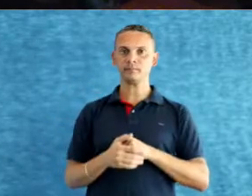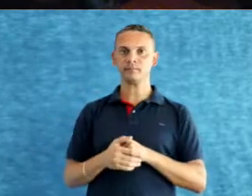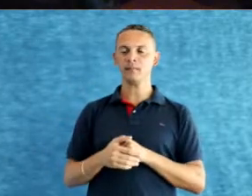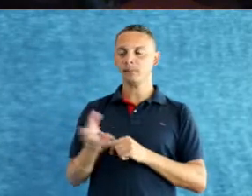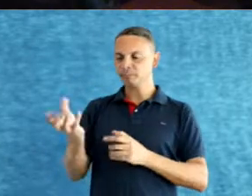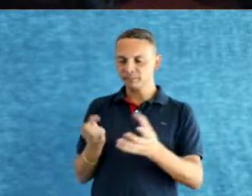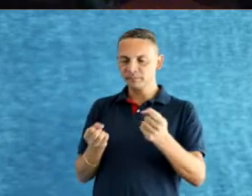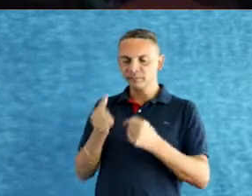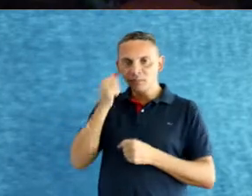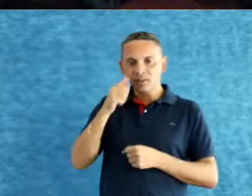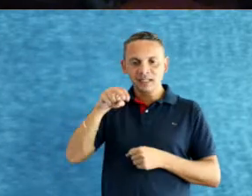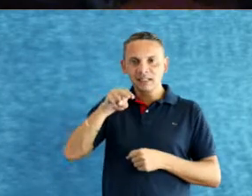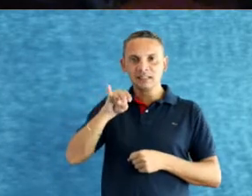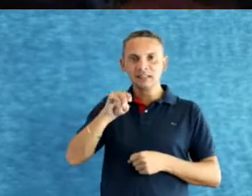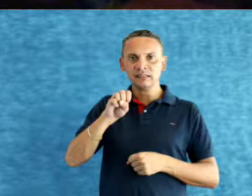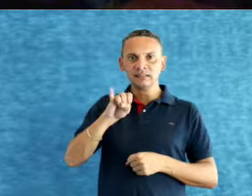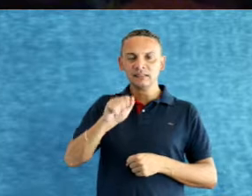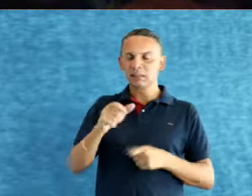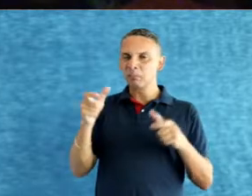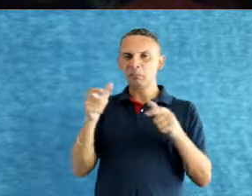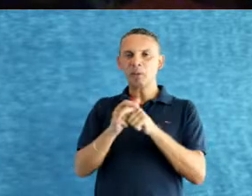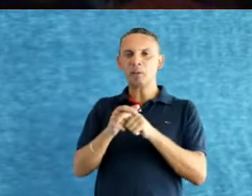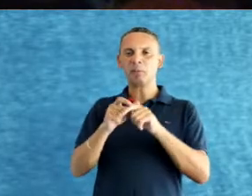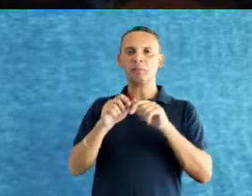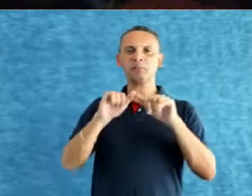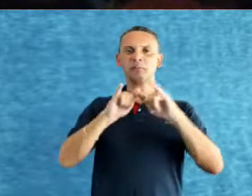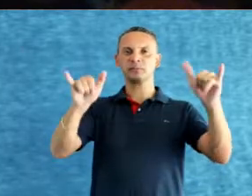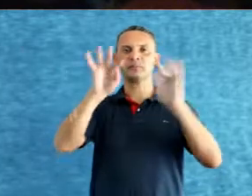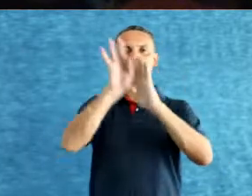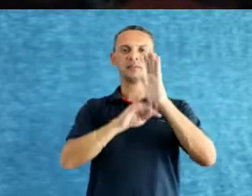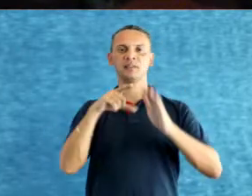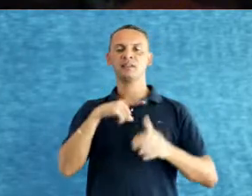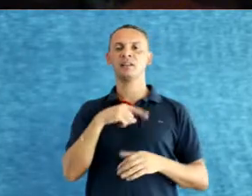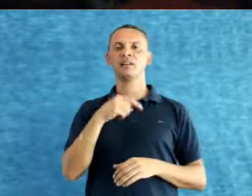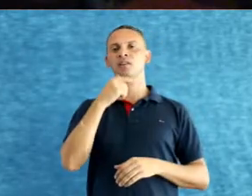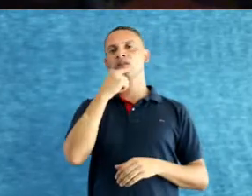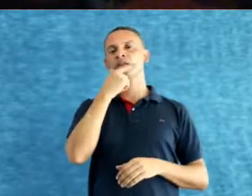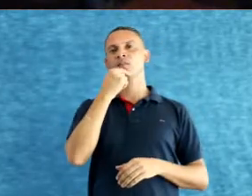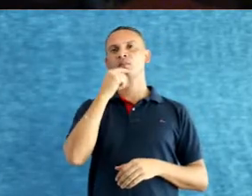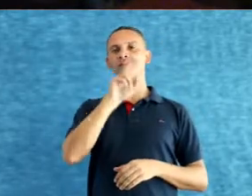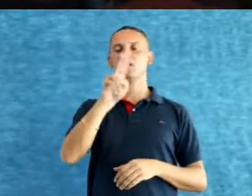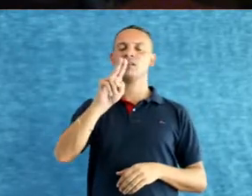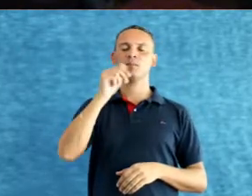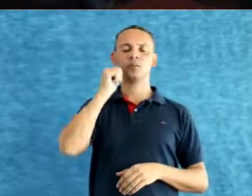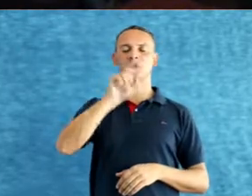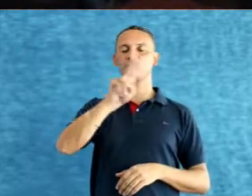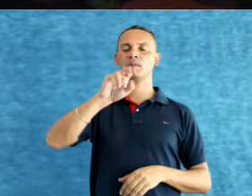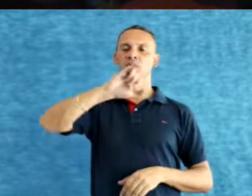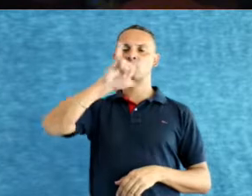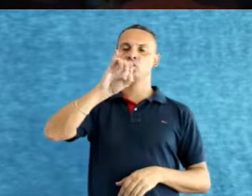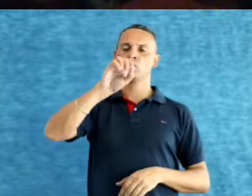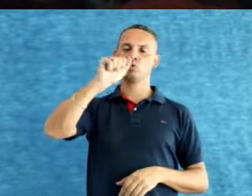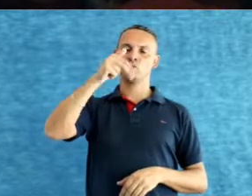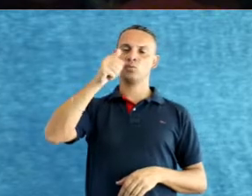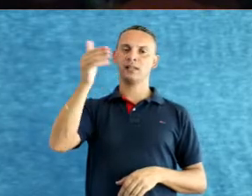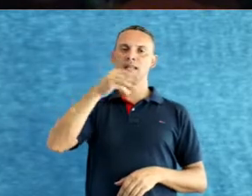do sonho. Provavelmente ela está sonhando, ela também vai embarcar. Ele faz um comentário assim absolutamente